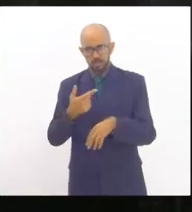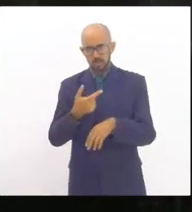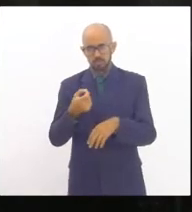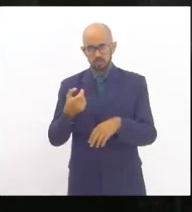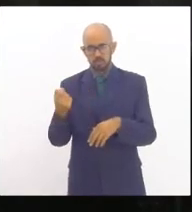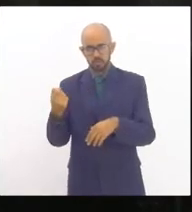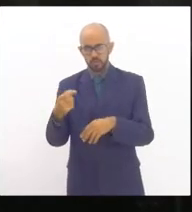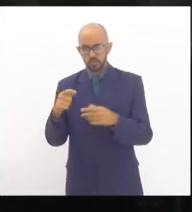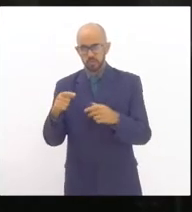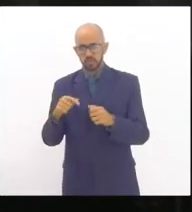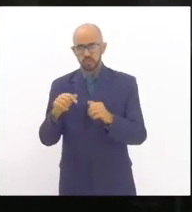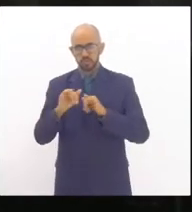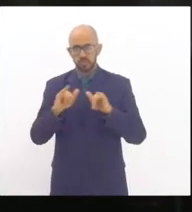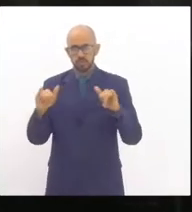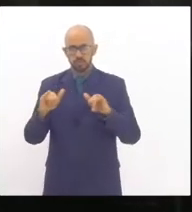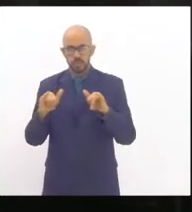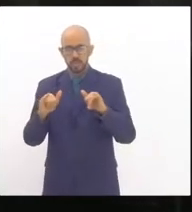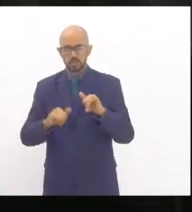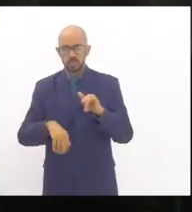fomos notificados